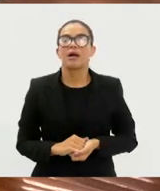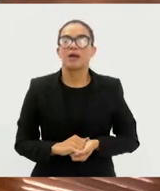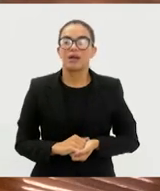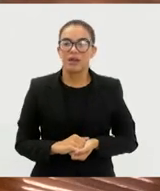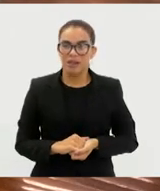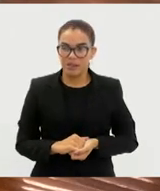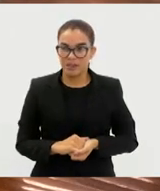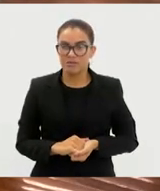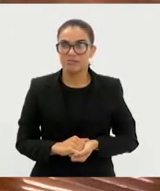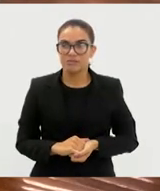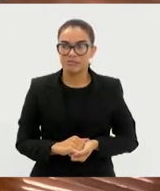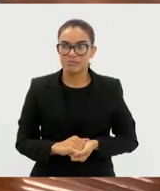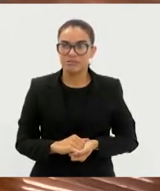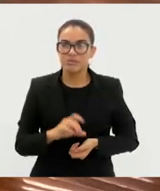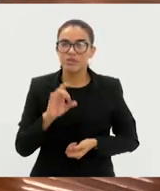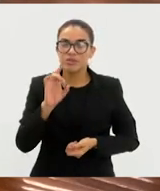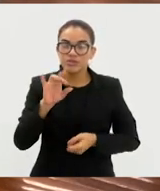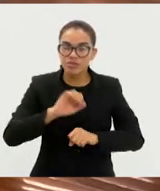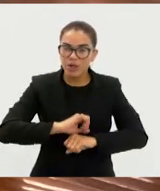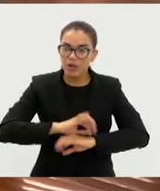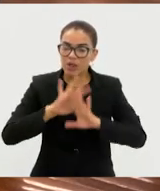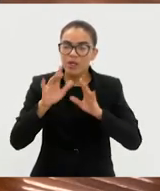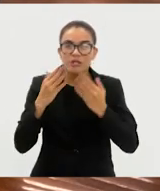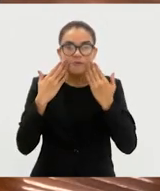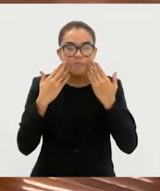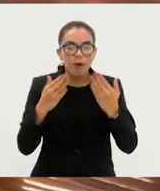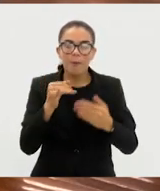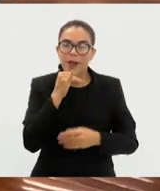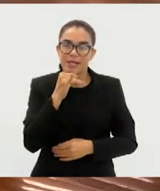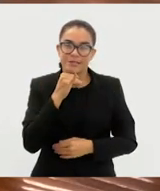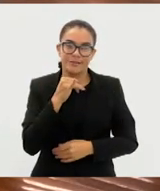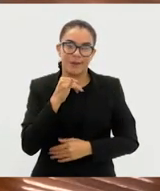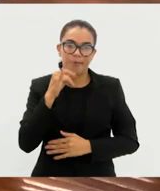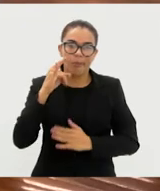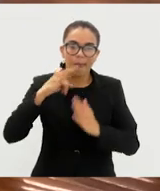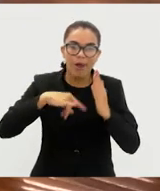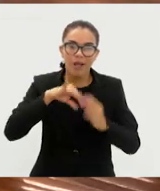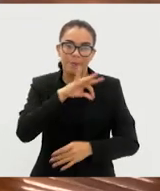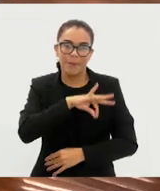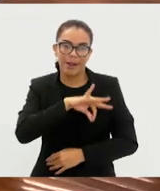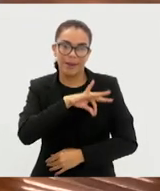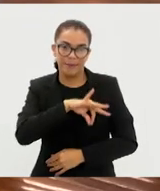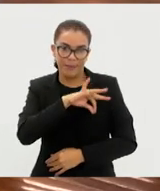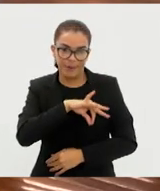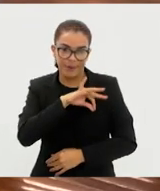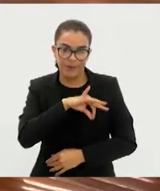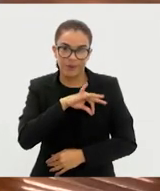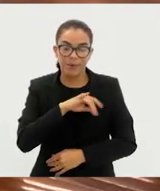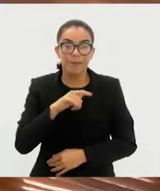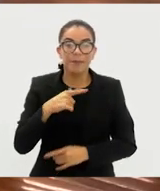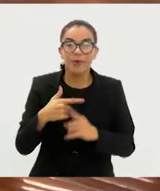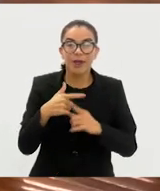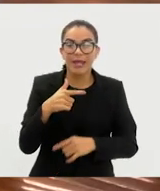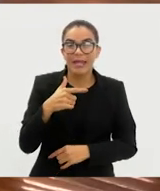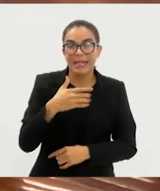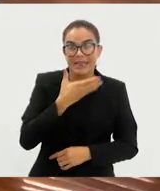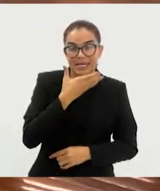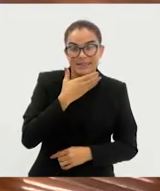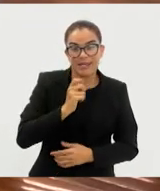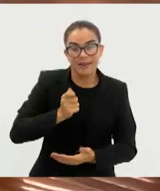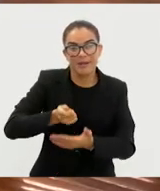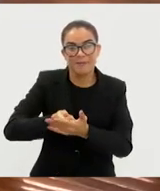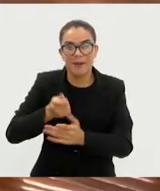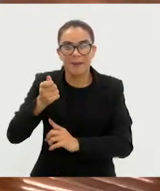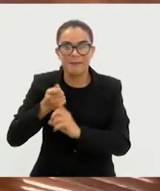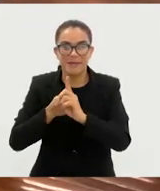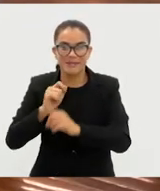Bom, perguntas... Só um esclarecimento. Assim, isso mostra muito, por exemplo, folha de pagamento. Ela é do exercício 2023, porque a de dezembro é paga em janeiro, então você acaba